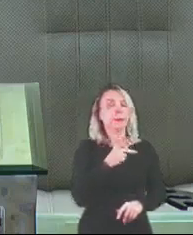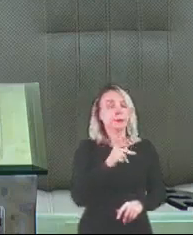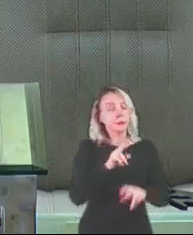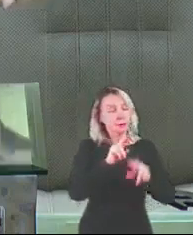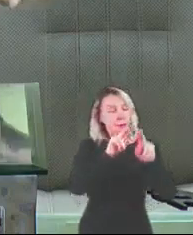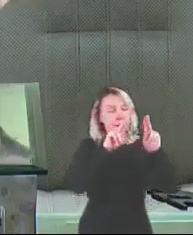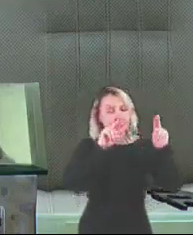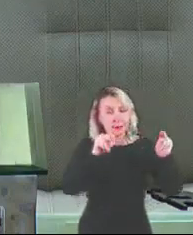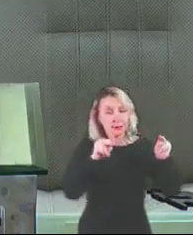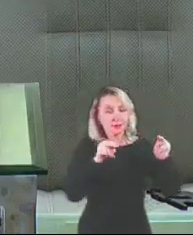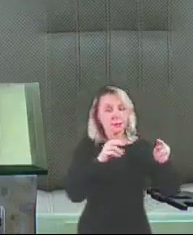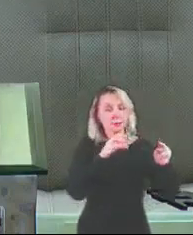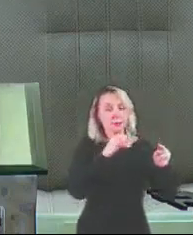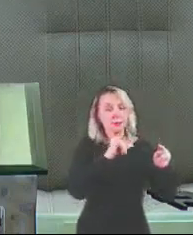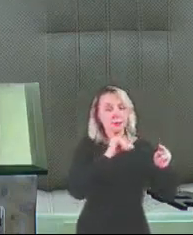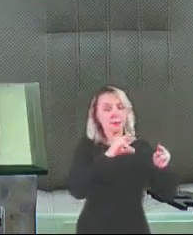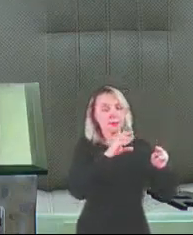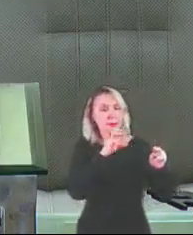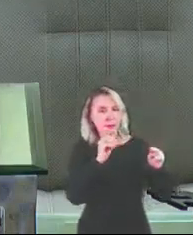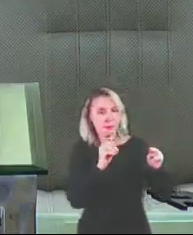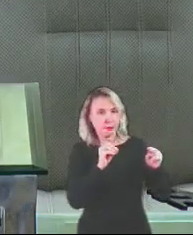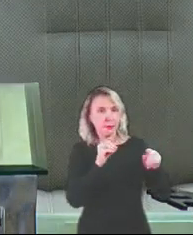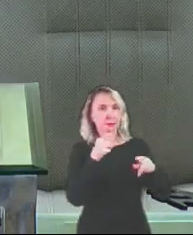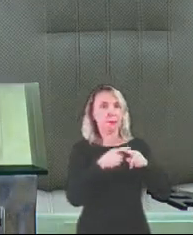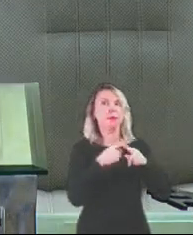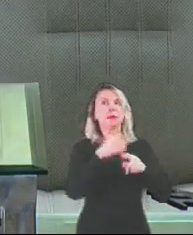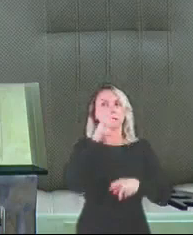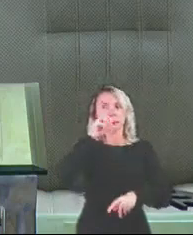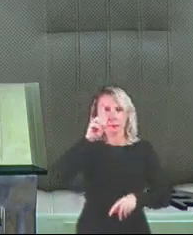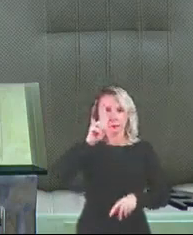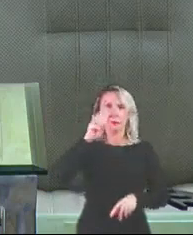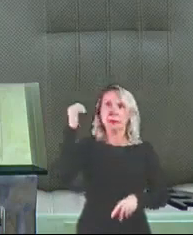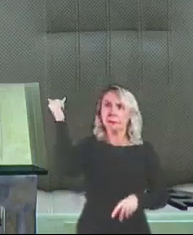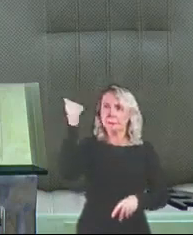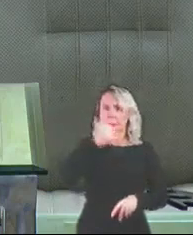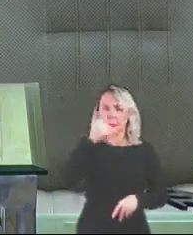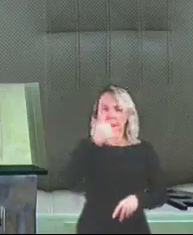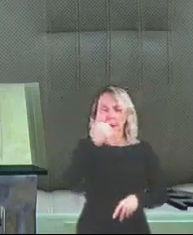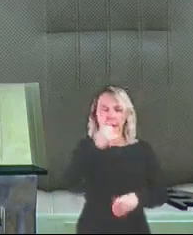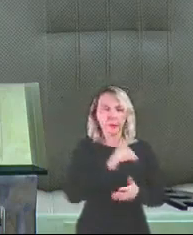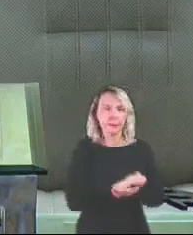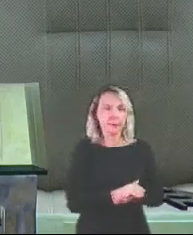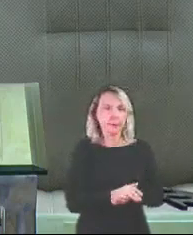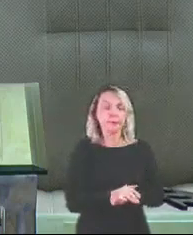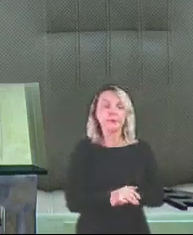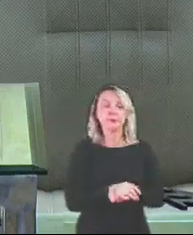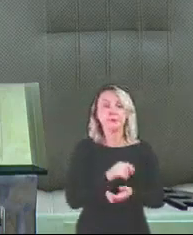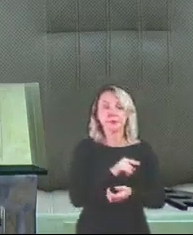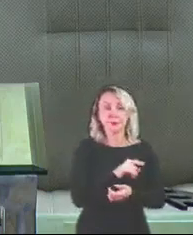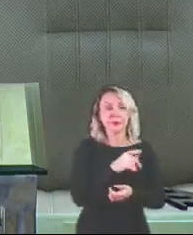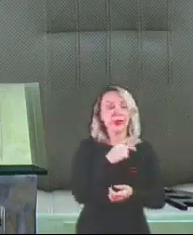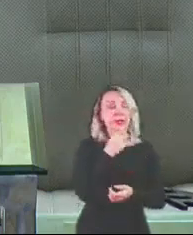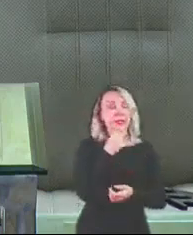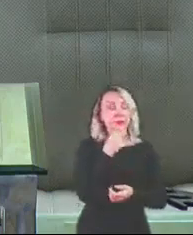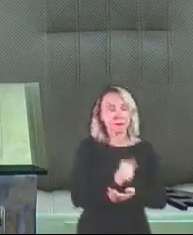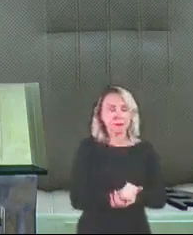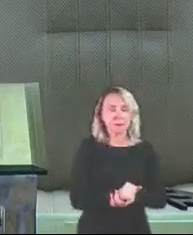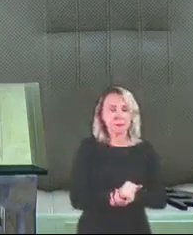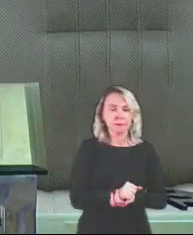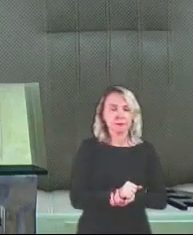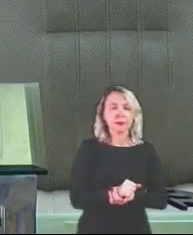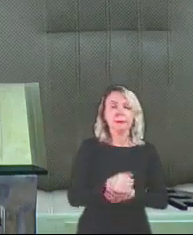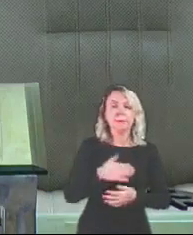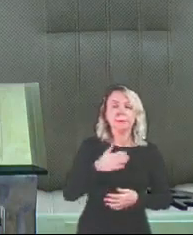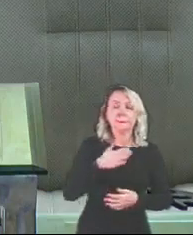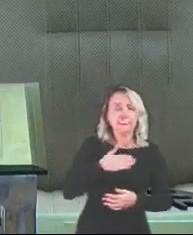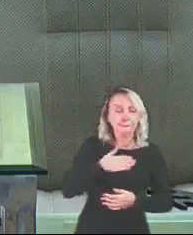todas as coisas. E ele disse para Ciro, ele chama de Ciro o meu servo, o meu ungido. E lendo a